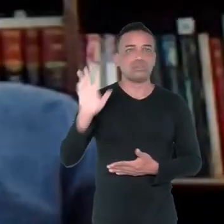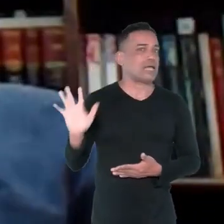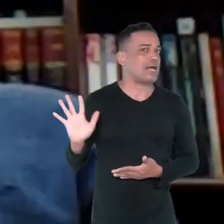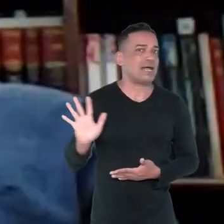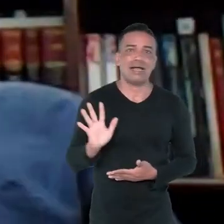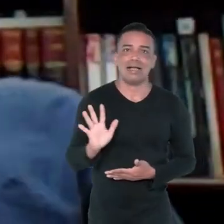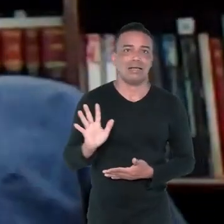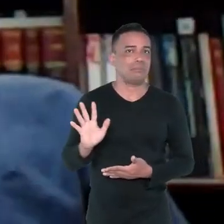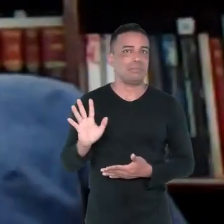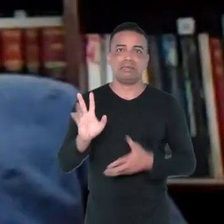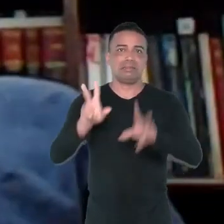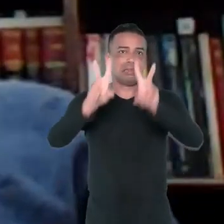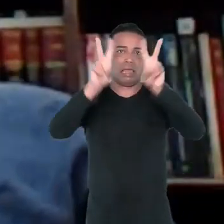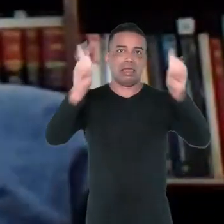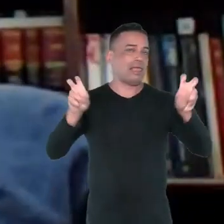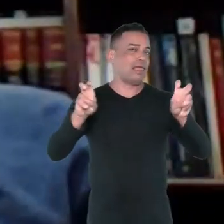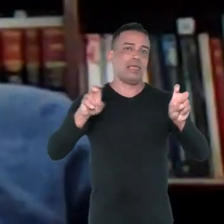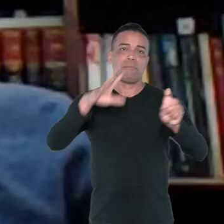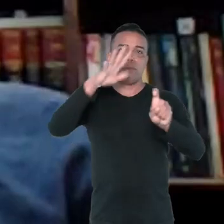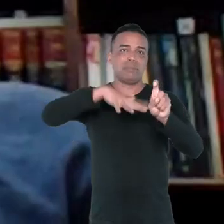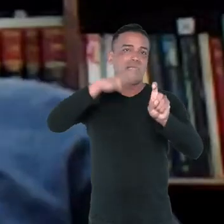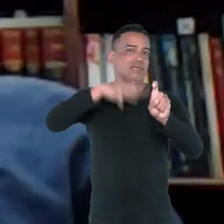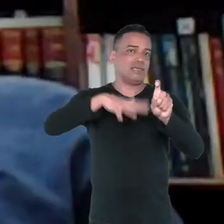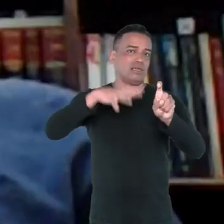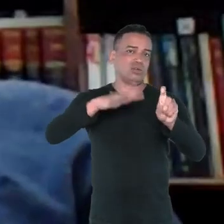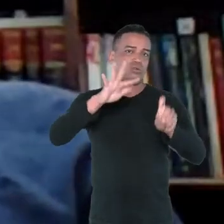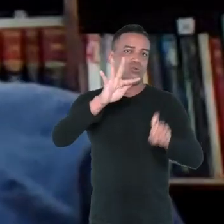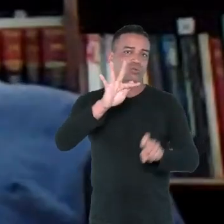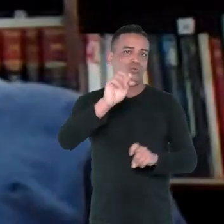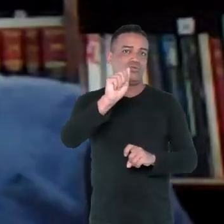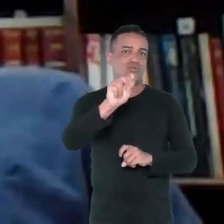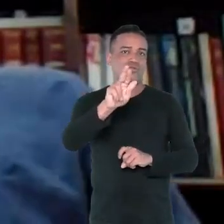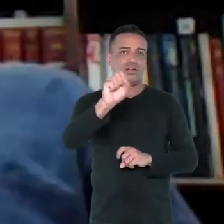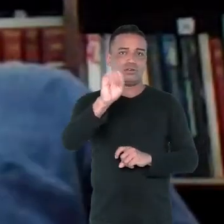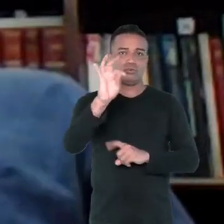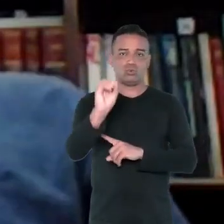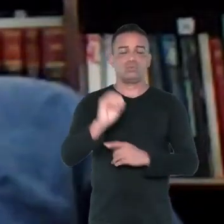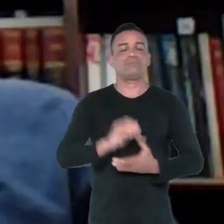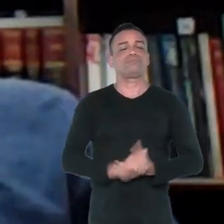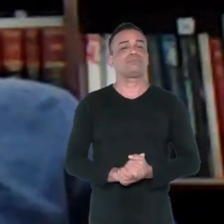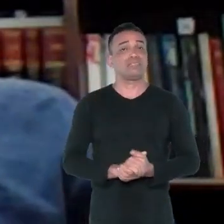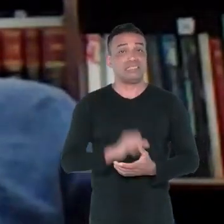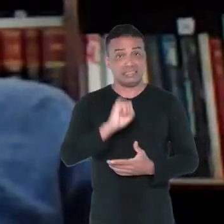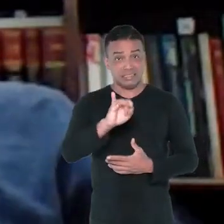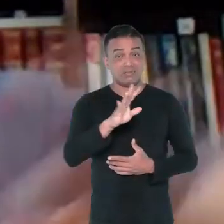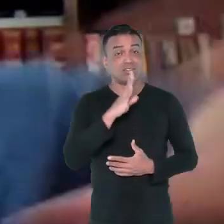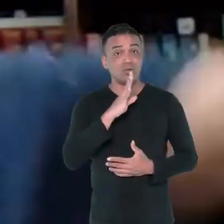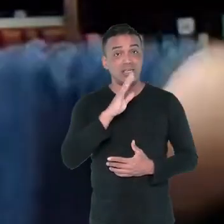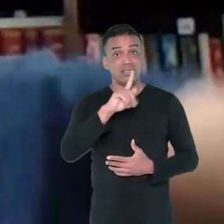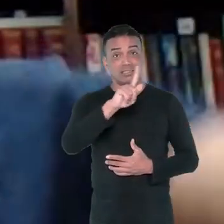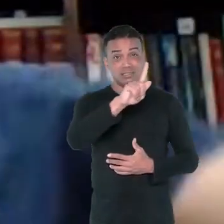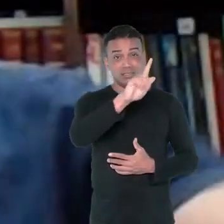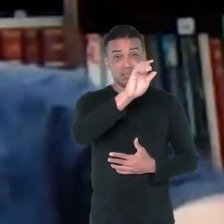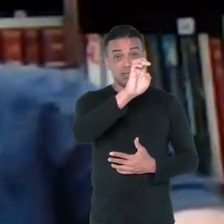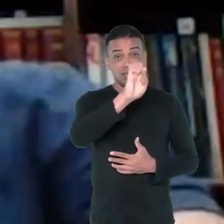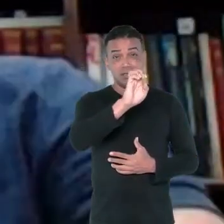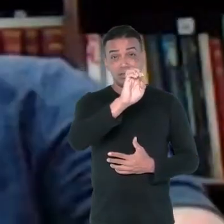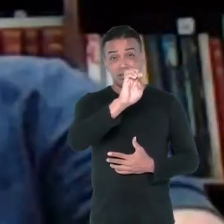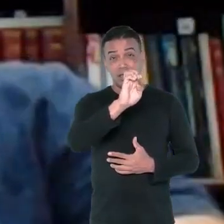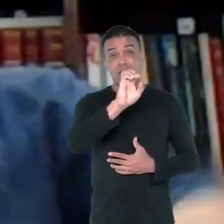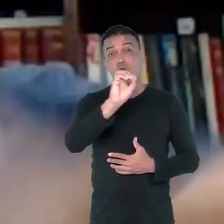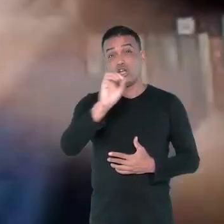dos livros que trabalham com o mito de Fausto. Mas se você conhece os livros de Goethe,